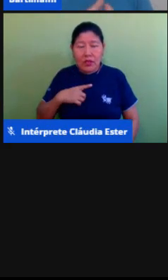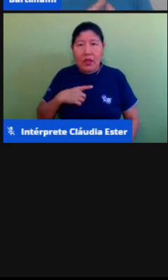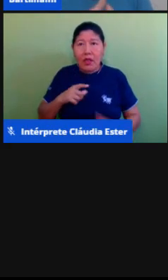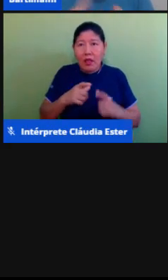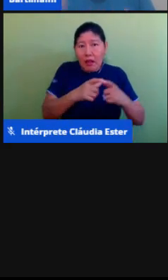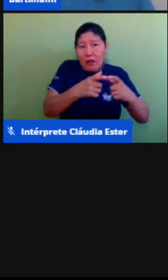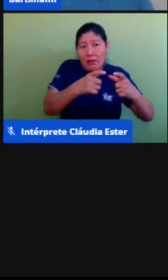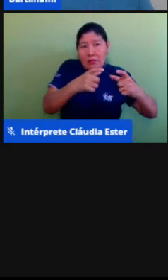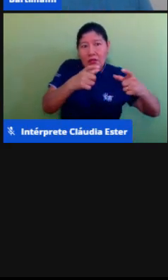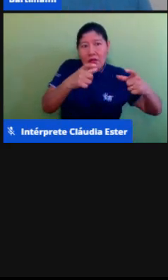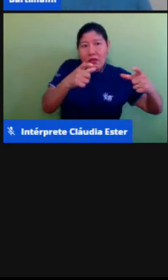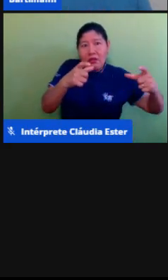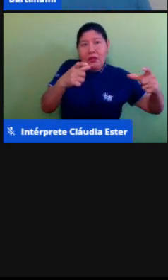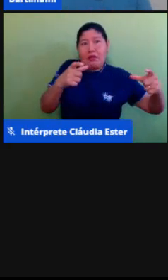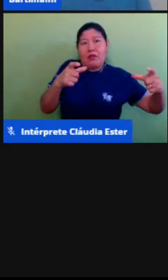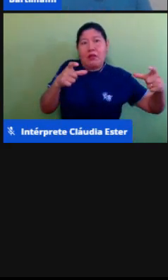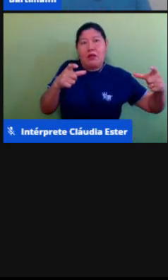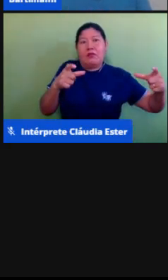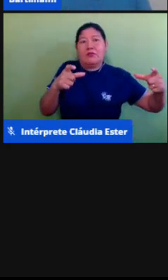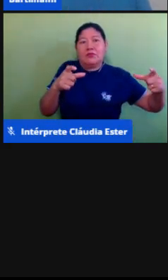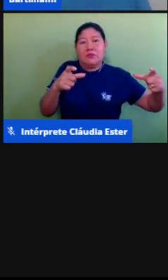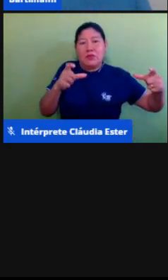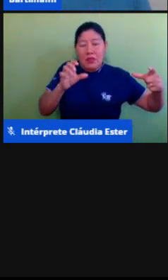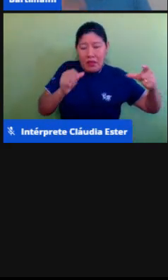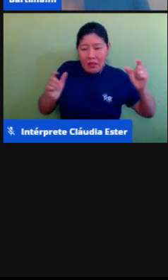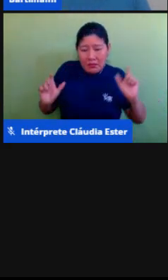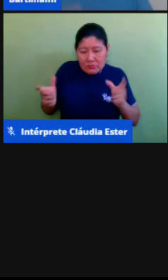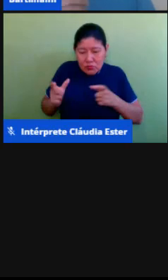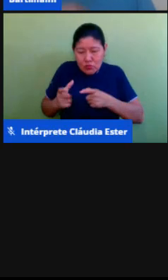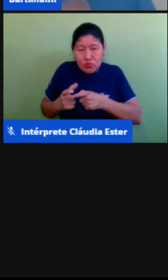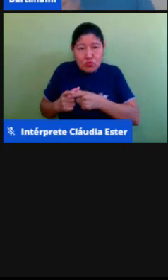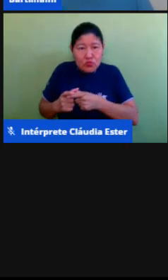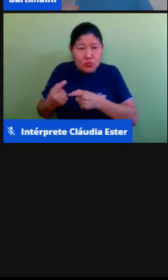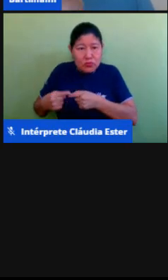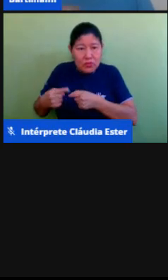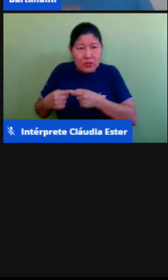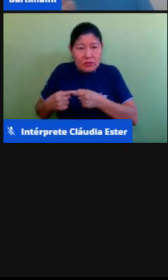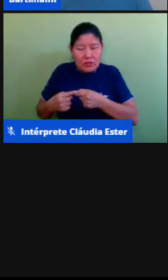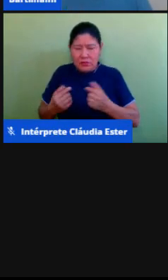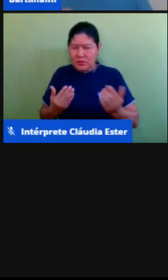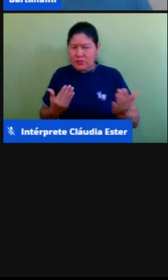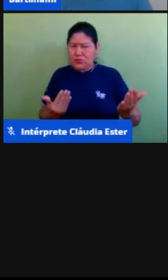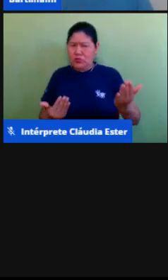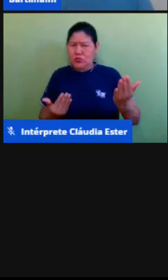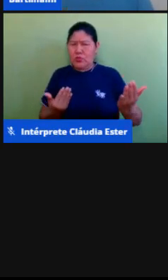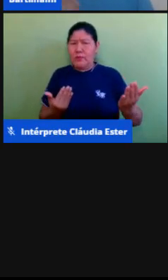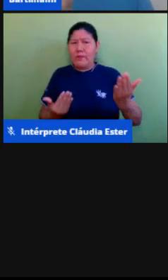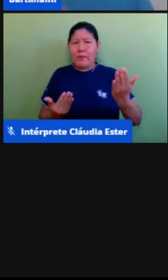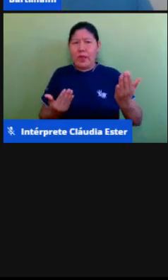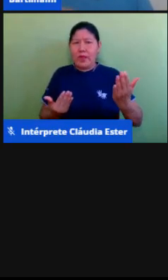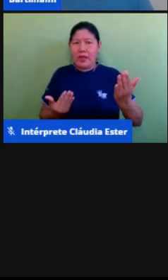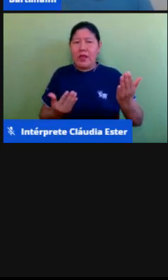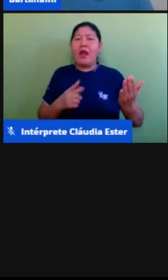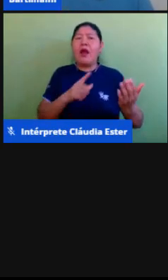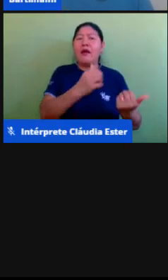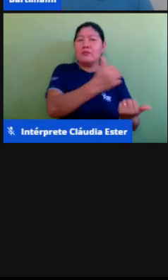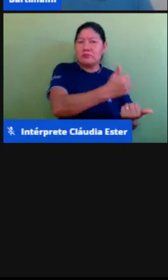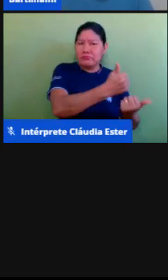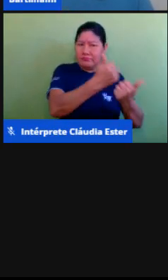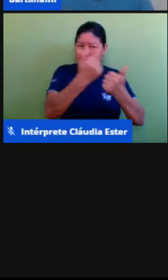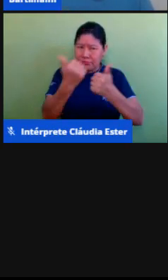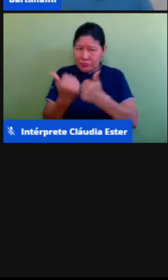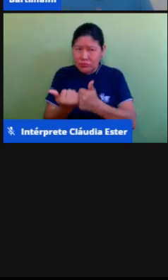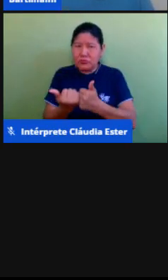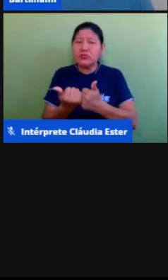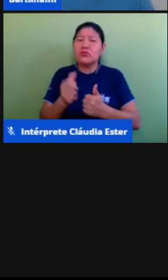o trecho recortado de floresta. Então, você começa a associar essas substituições, essas alterações